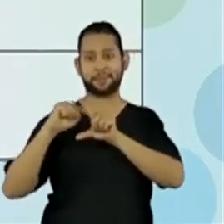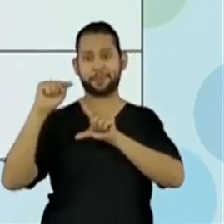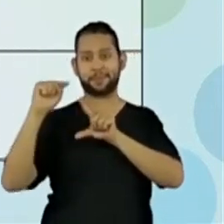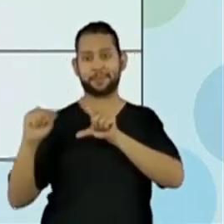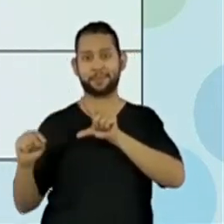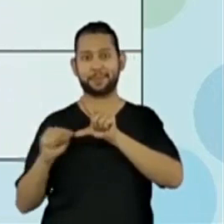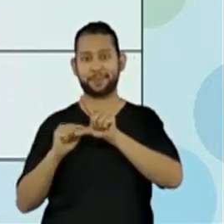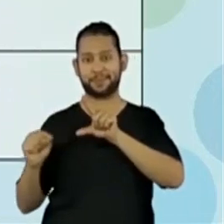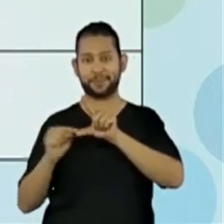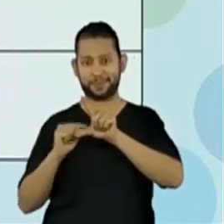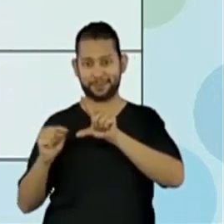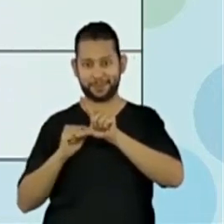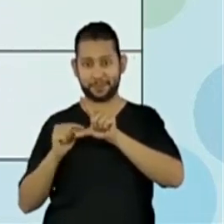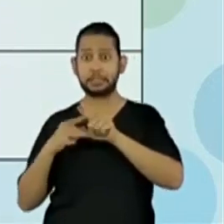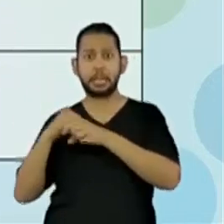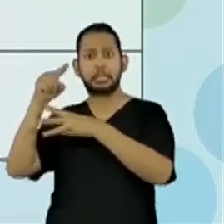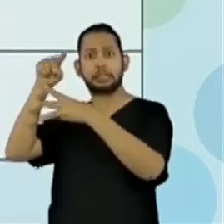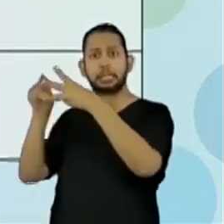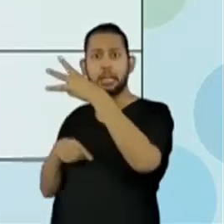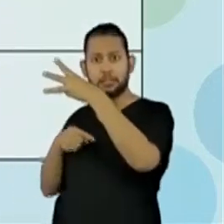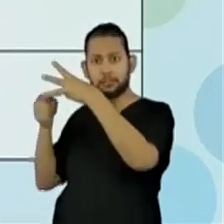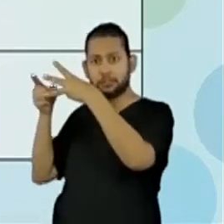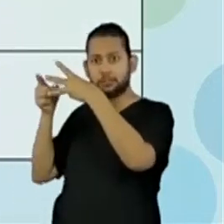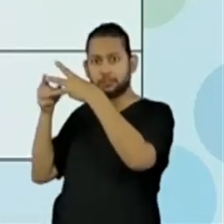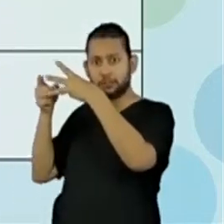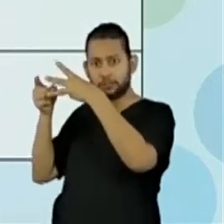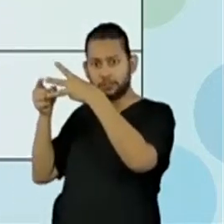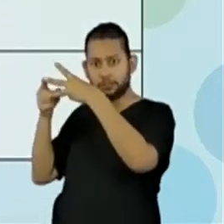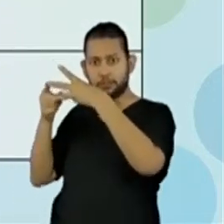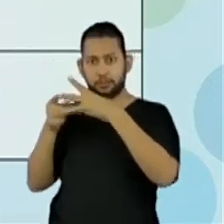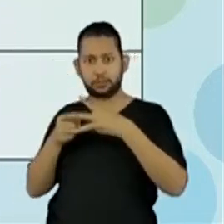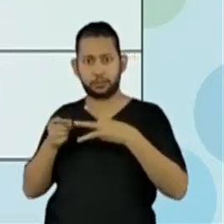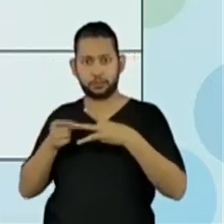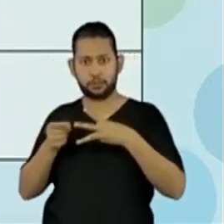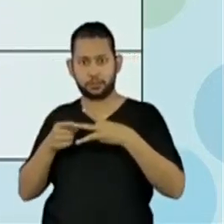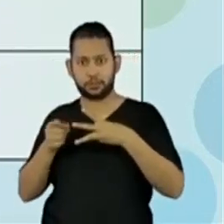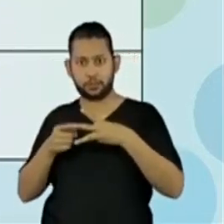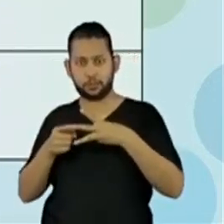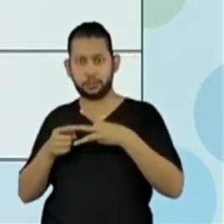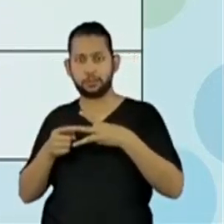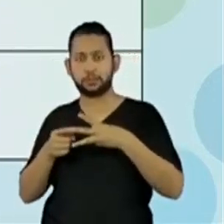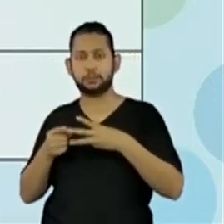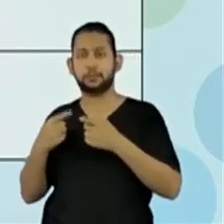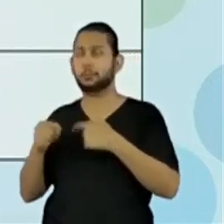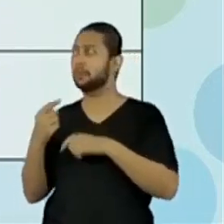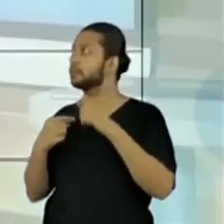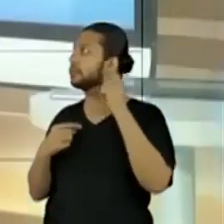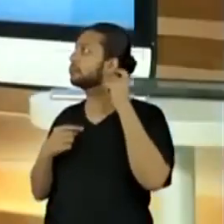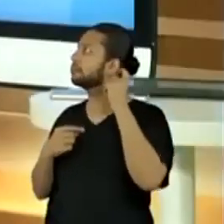Esse do meio, então, é um prisma. Olha a base dele para a gente saber o nome. Vamos voltar?